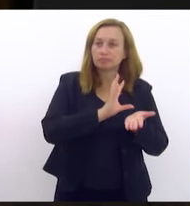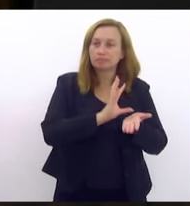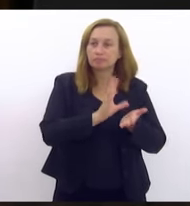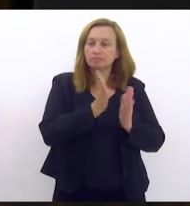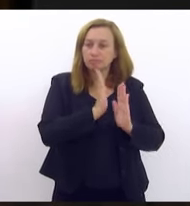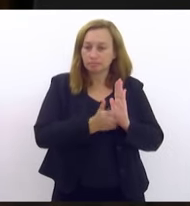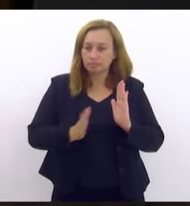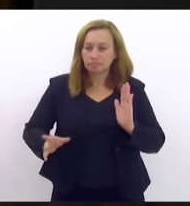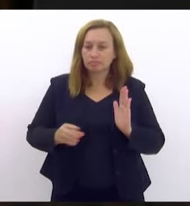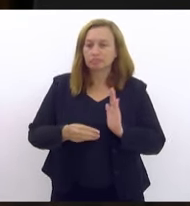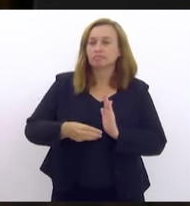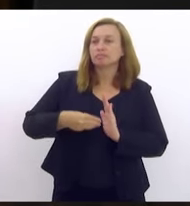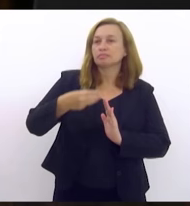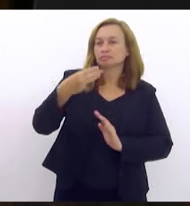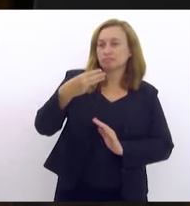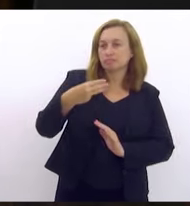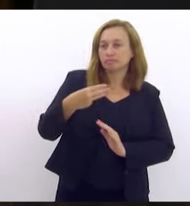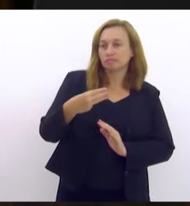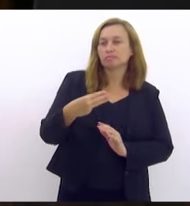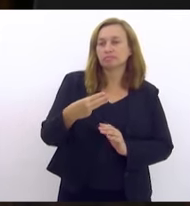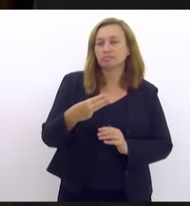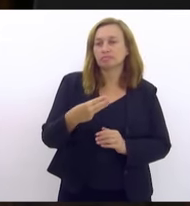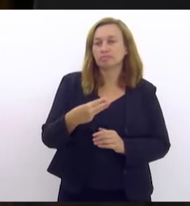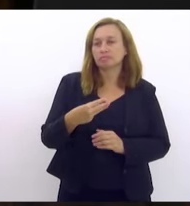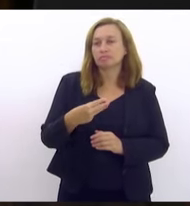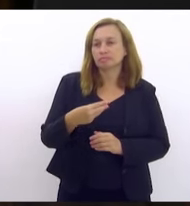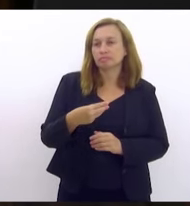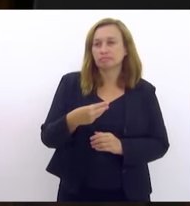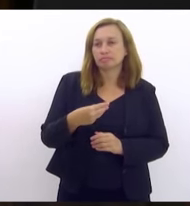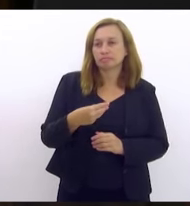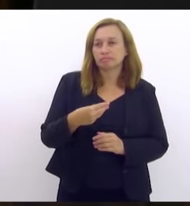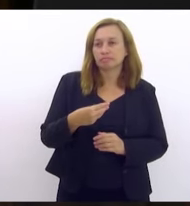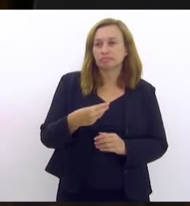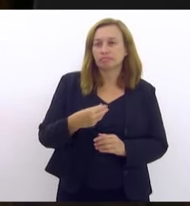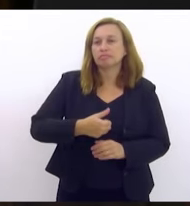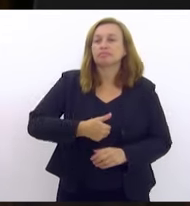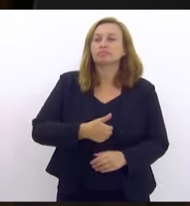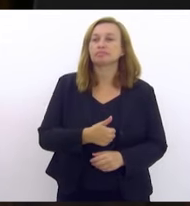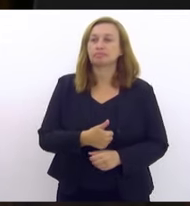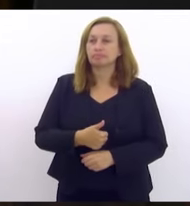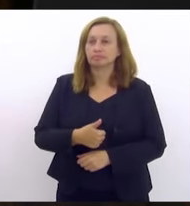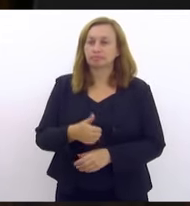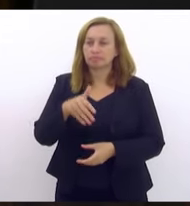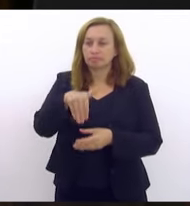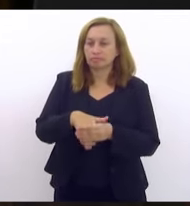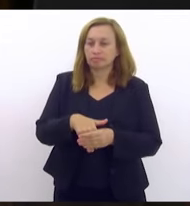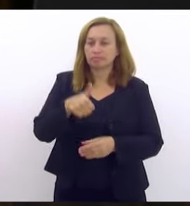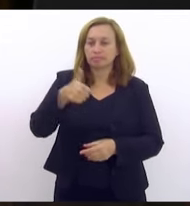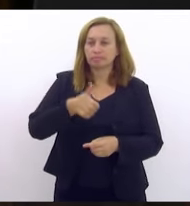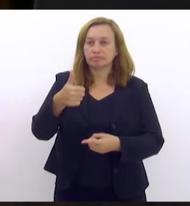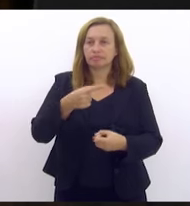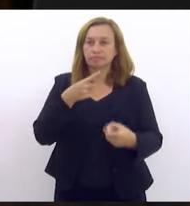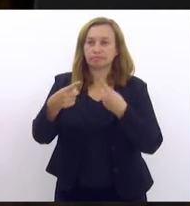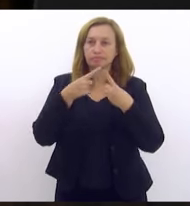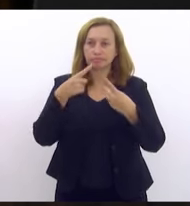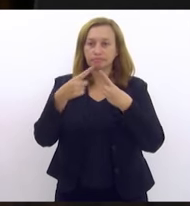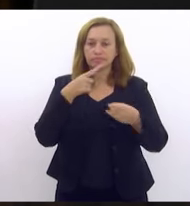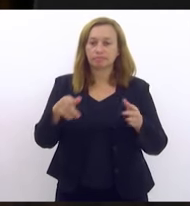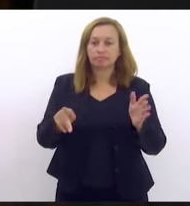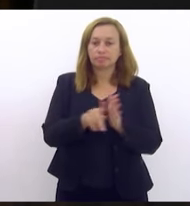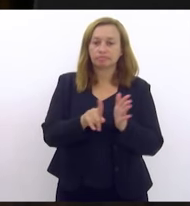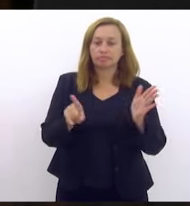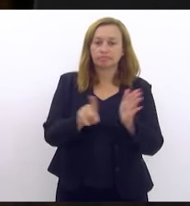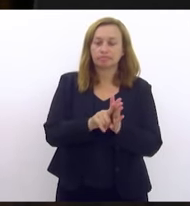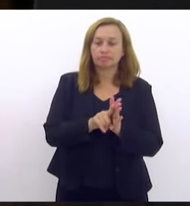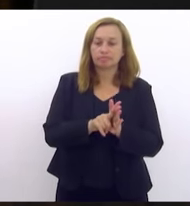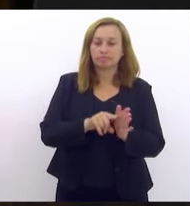parágrafo 3º do artigo 47 do Regimento Interno, em tramitação ordinária, em votação, em primeira discussão, projeto